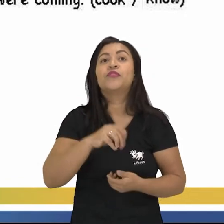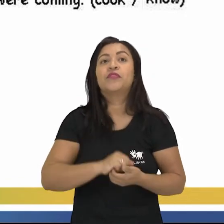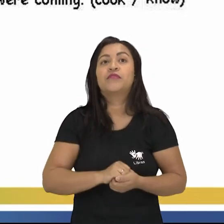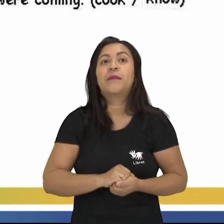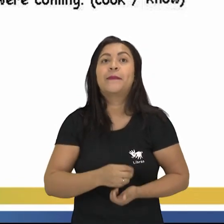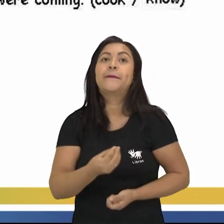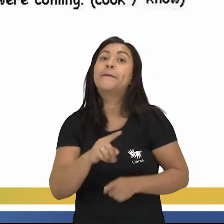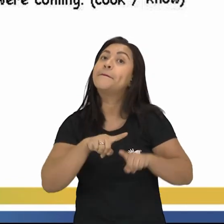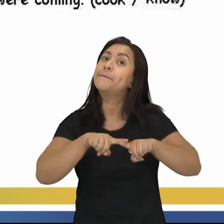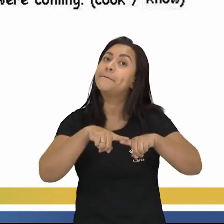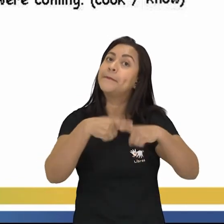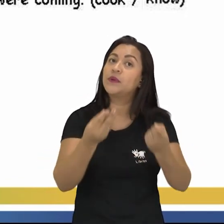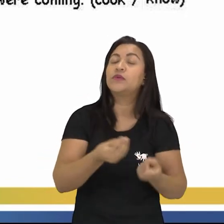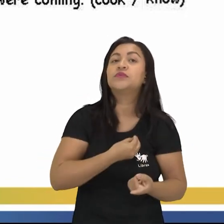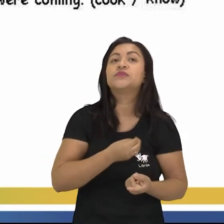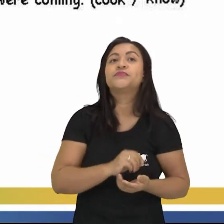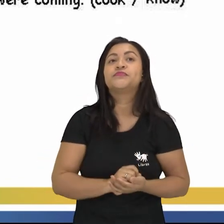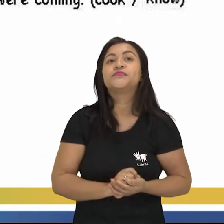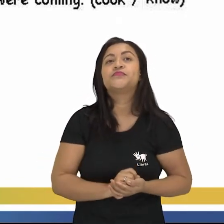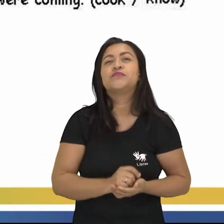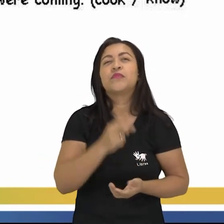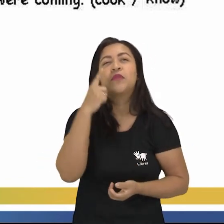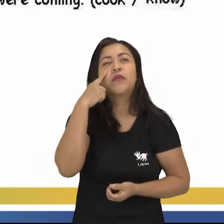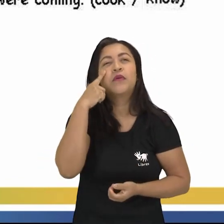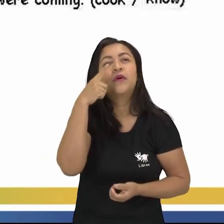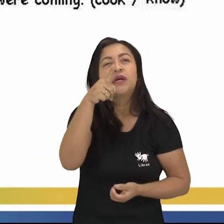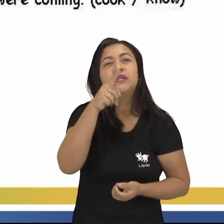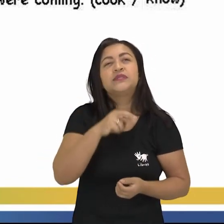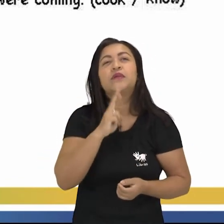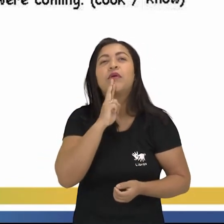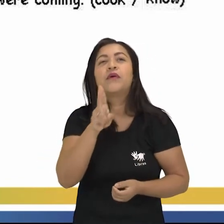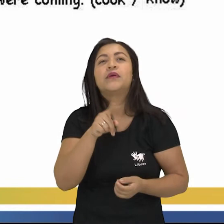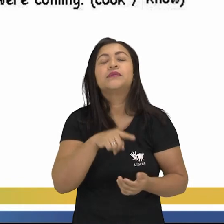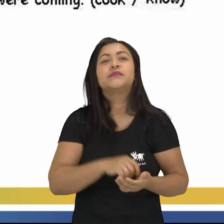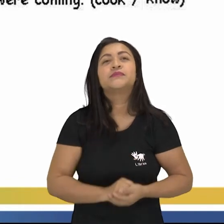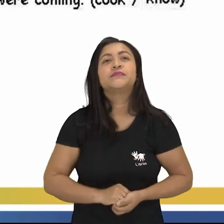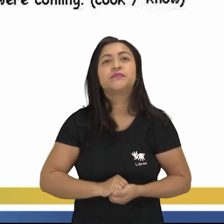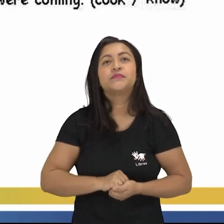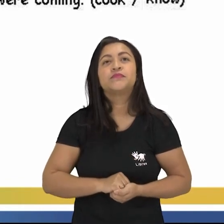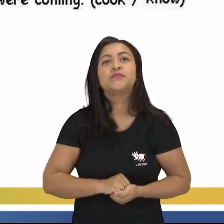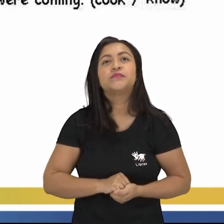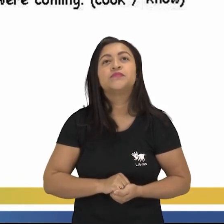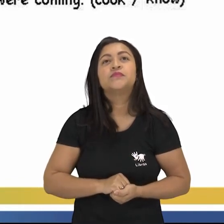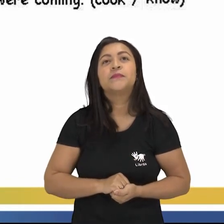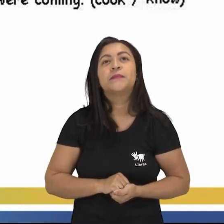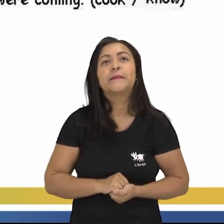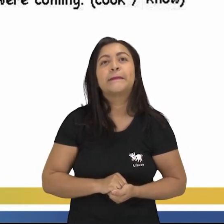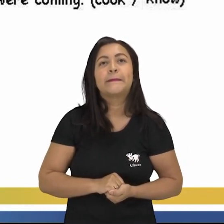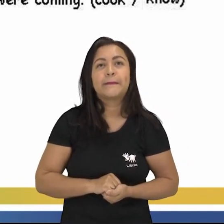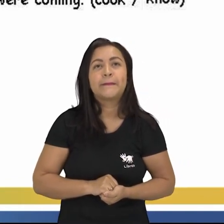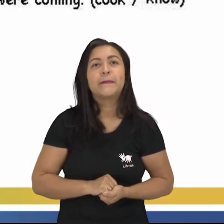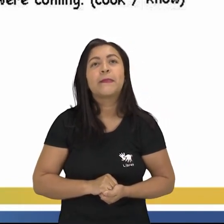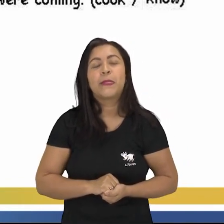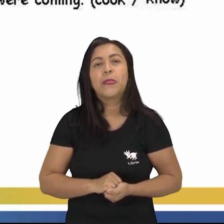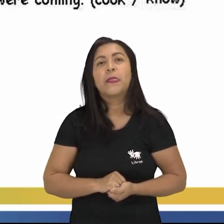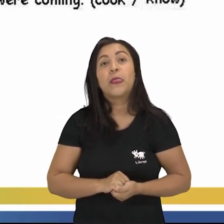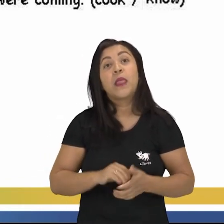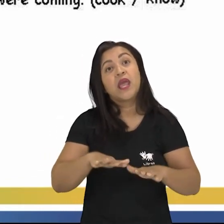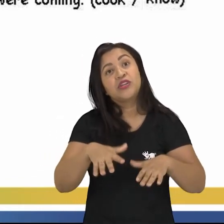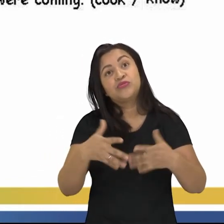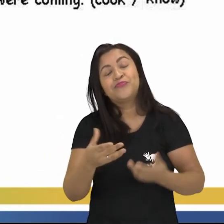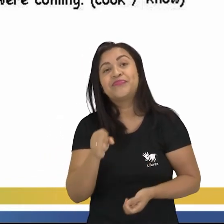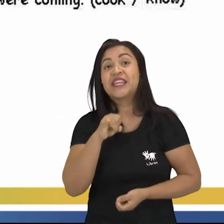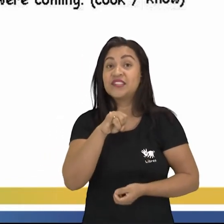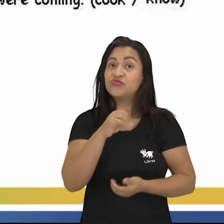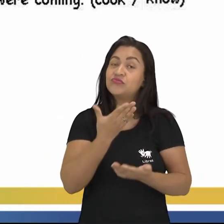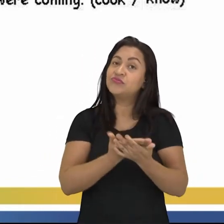particípio. If he had studied more, he wouldn't have failed. Então, se ele